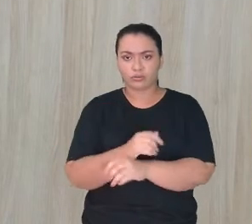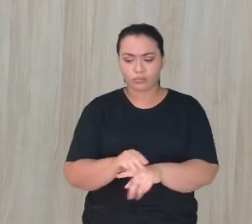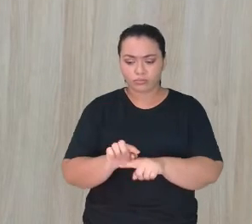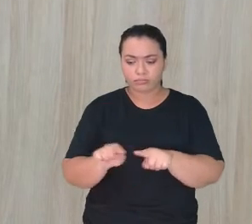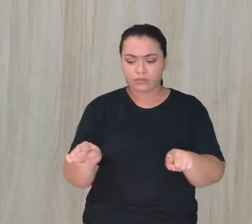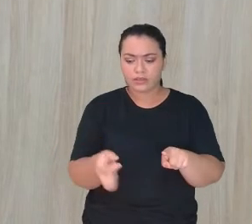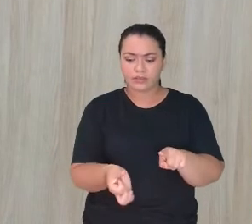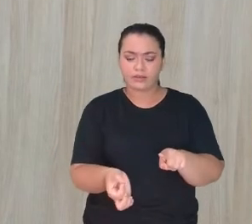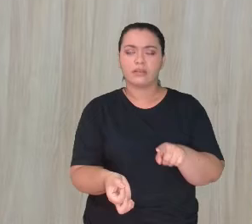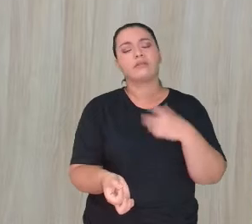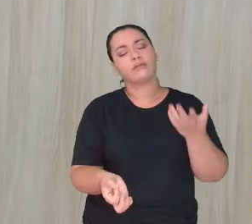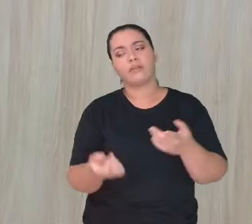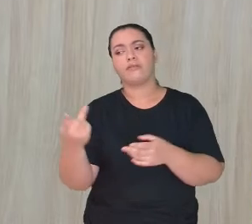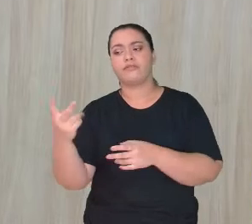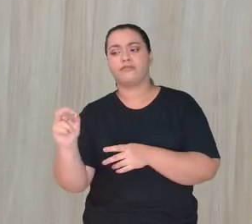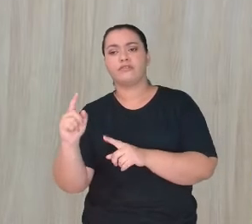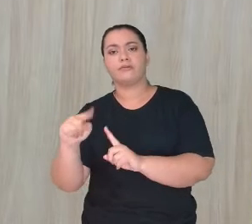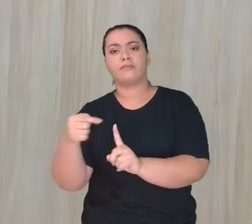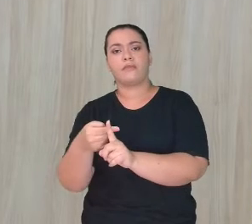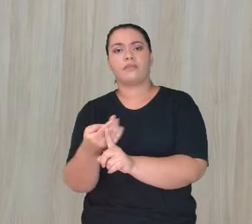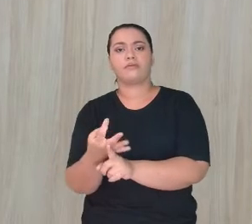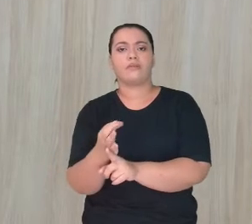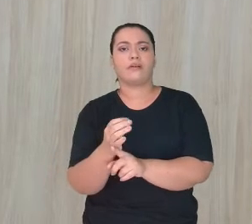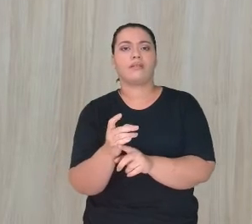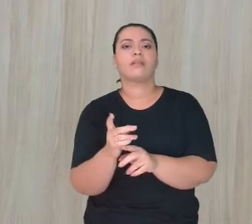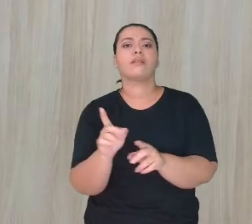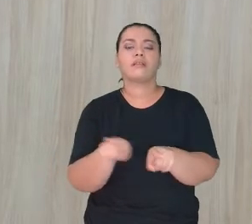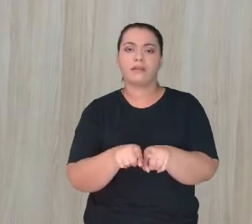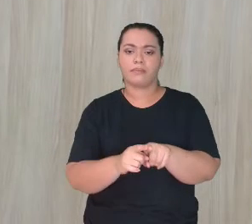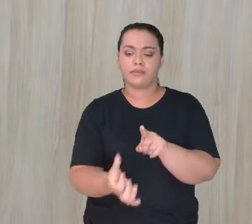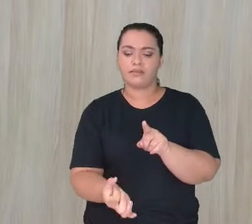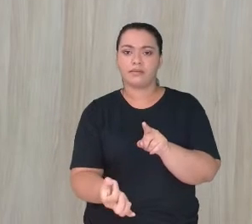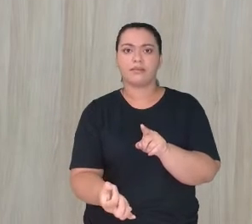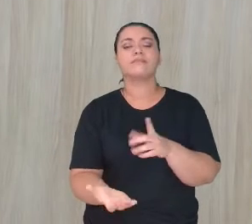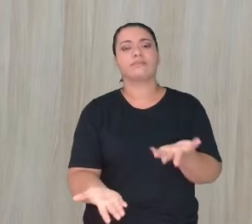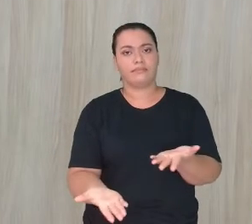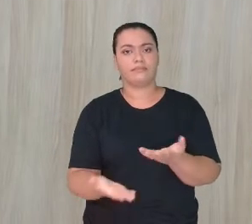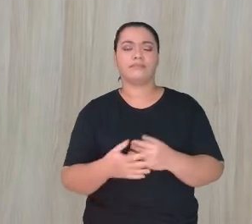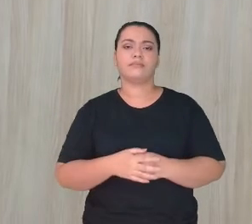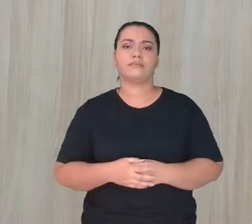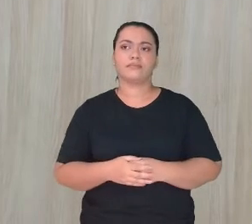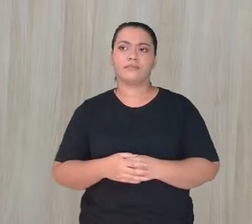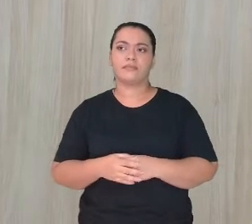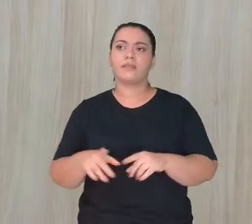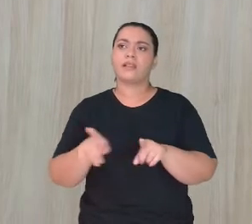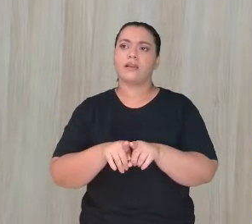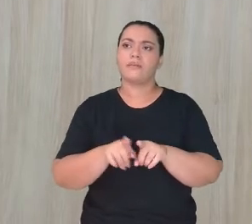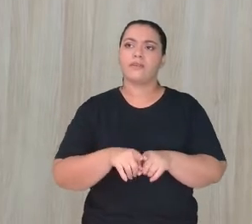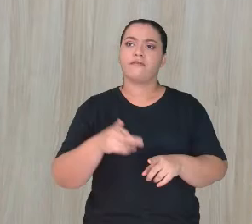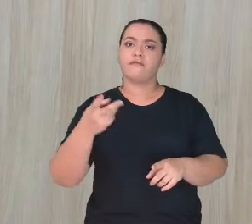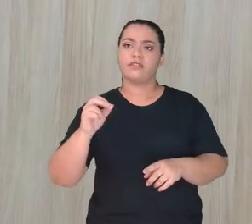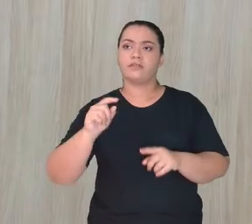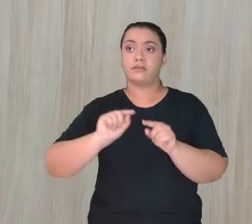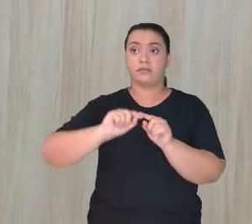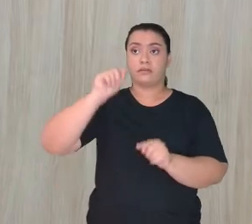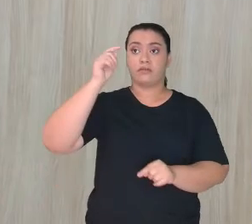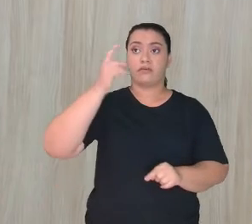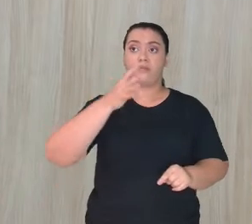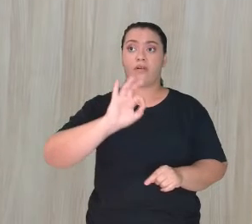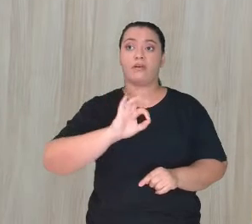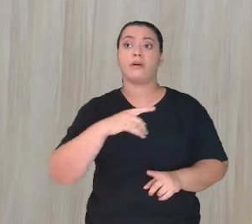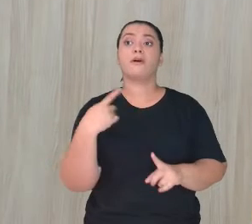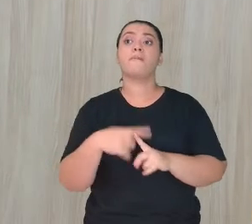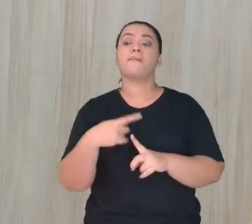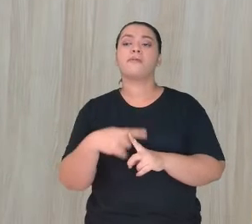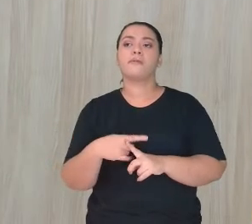então 20 mais 40 vai dar 60 ao todo. Exatamente. Aqui é 20, ó. Aqui é 40, porque,